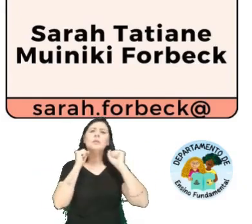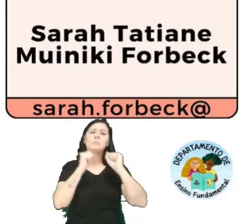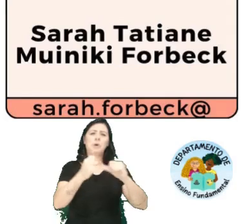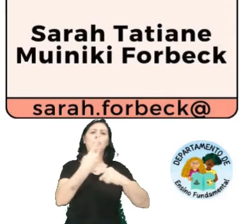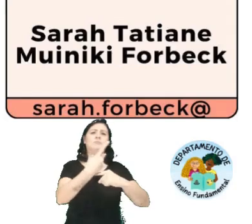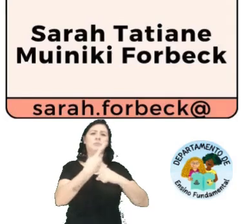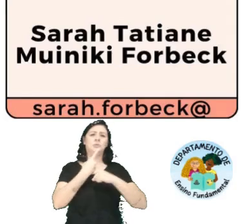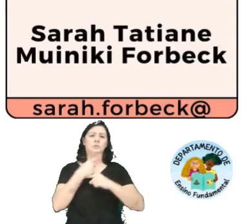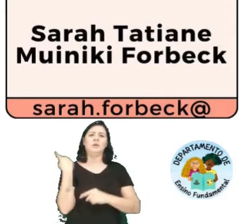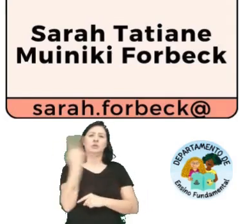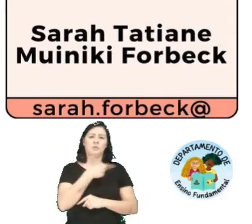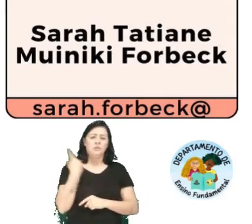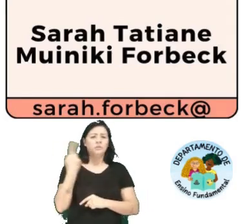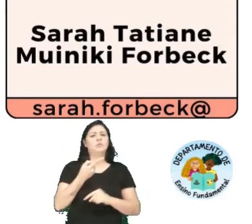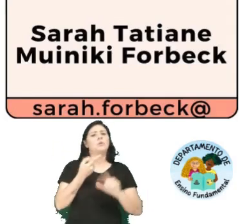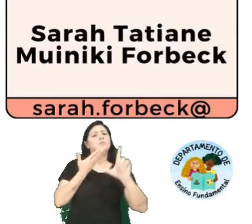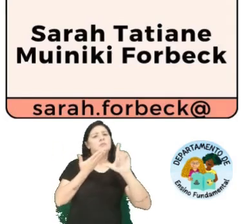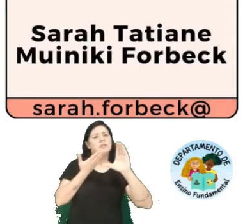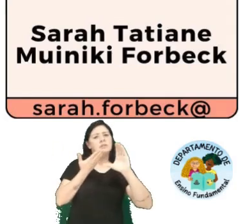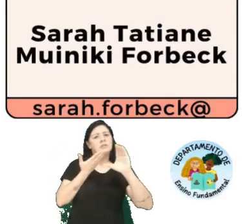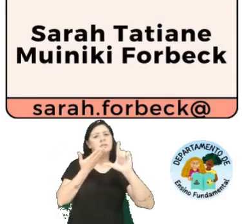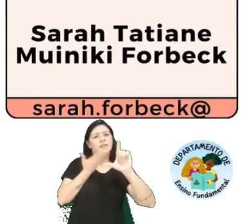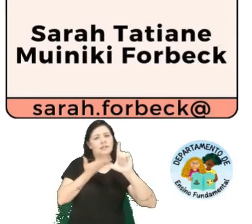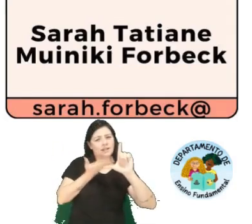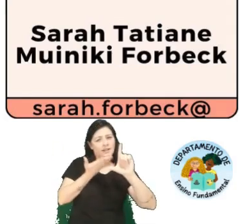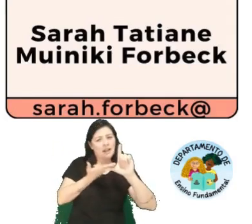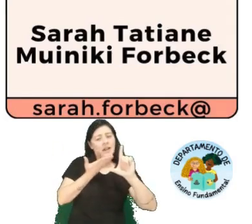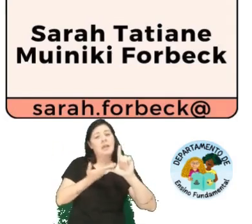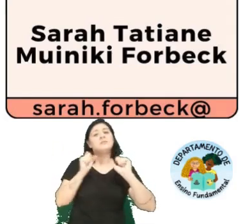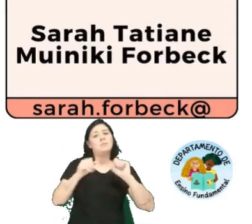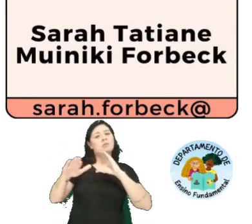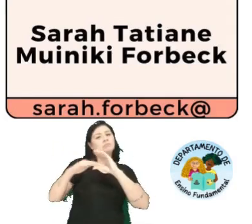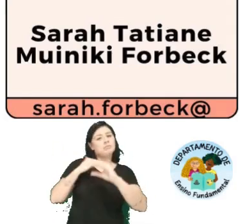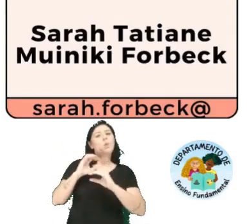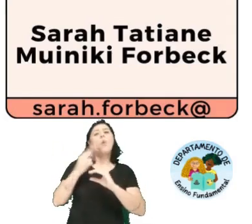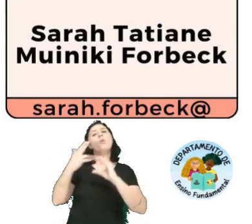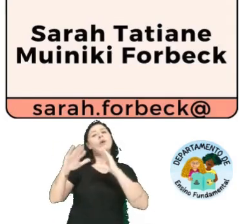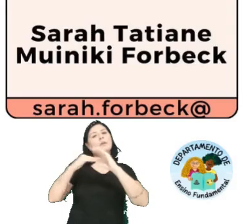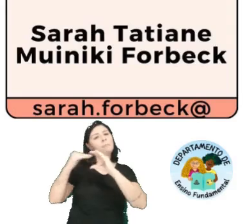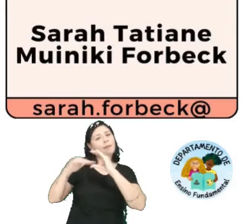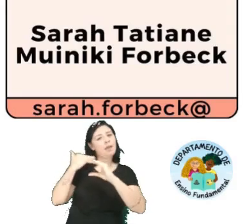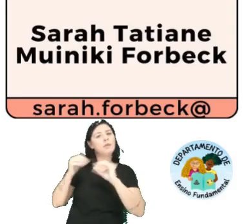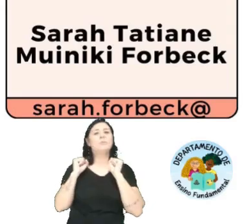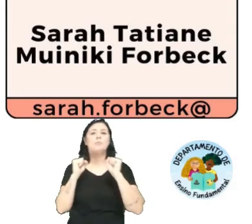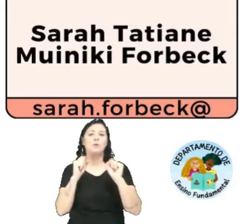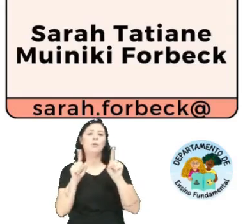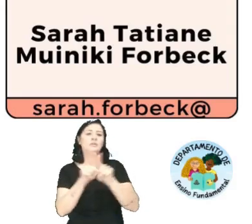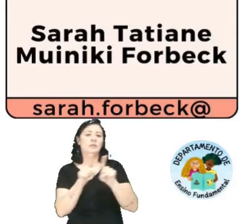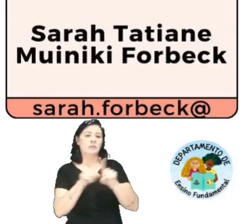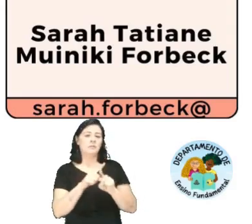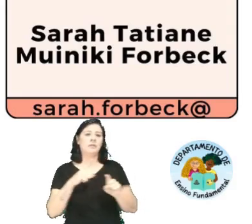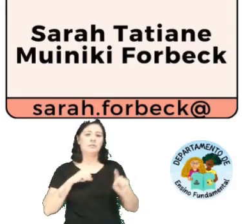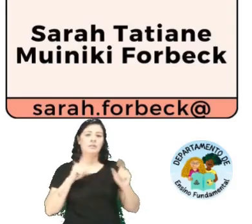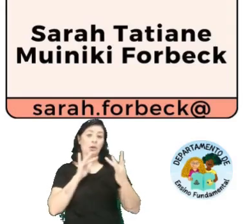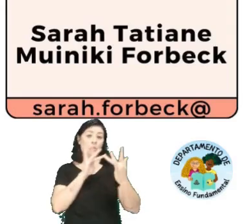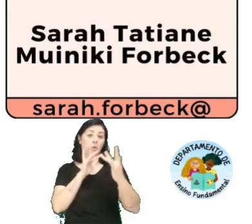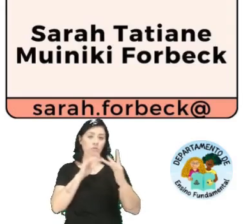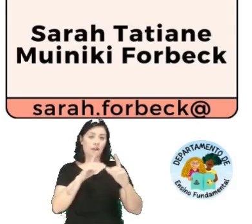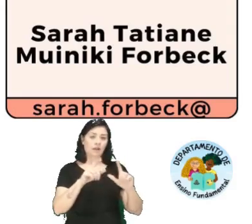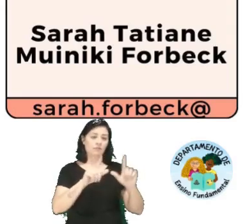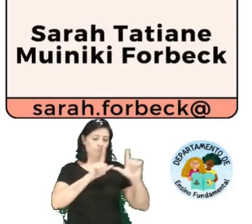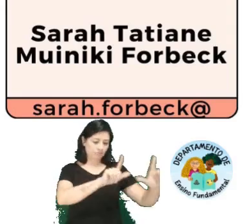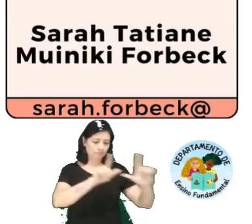com a gente, tanto pelo Class, vocês podem mandar mensagem por lá também, quanto pelos nossos e-mails. Então, aqui está disponível o meu e-mail, o